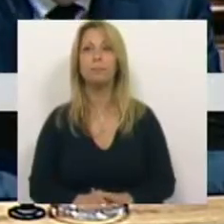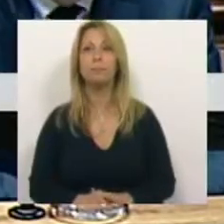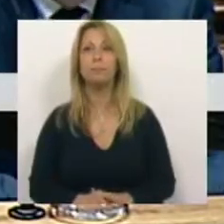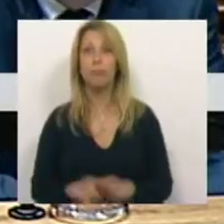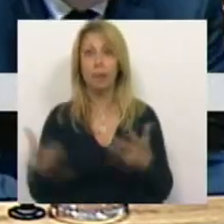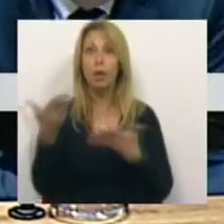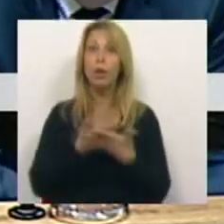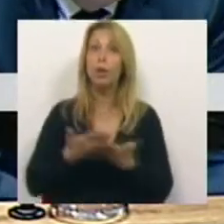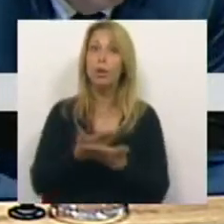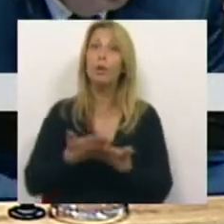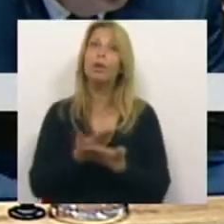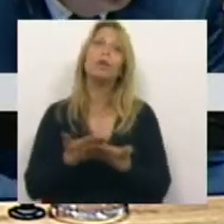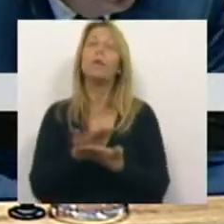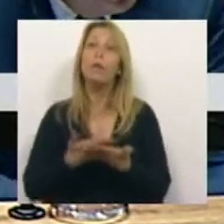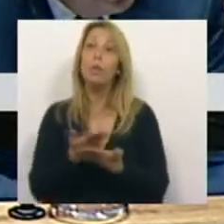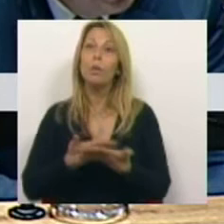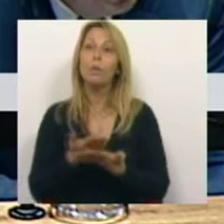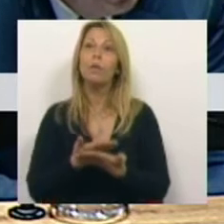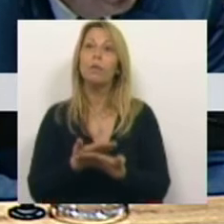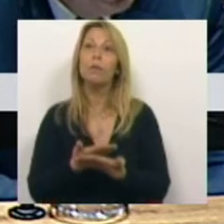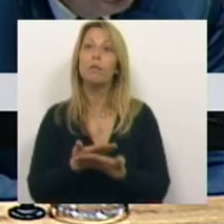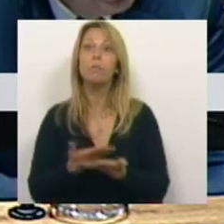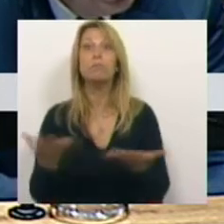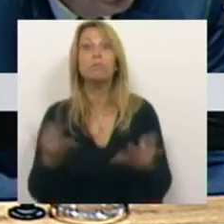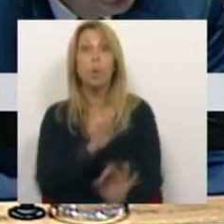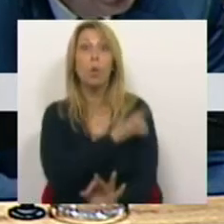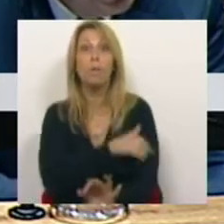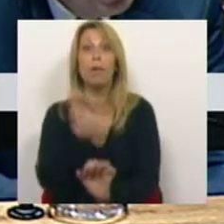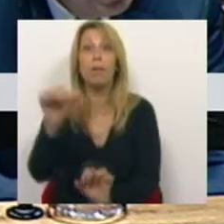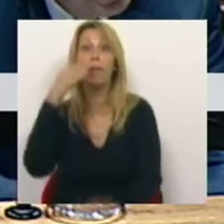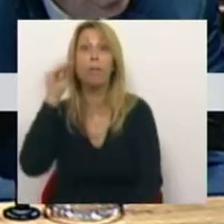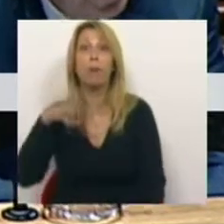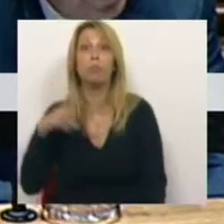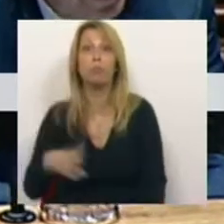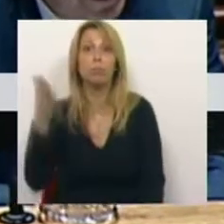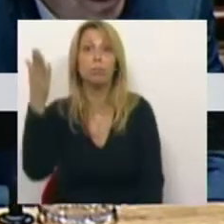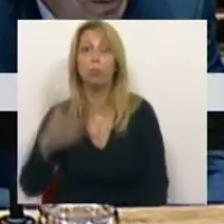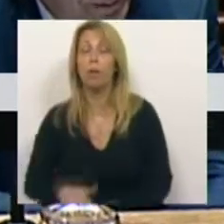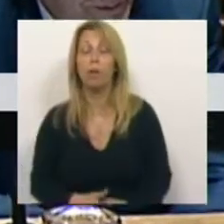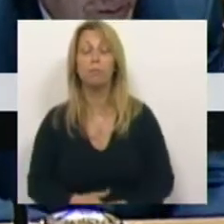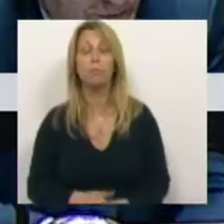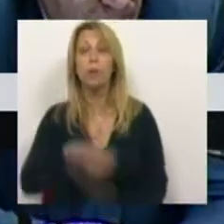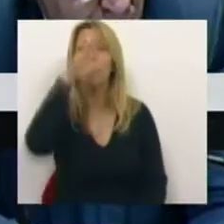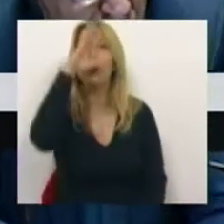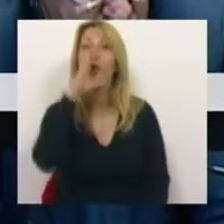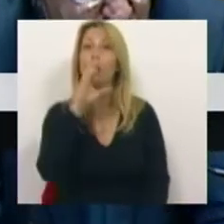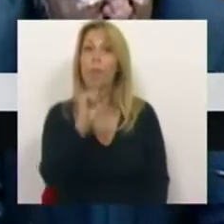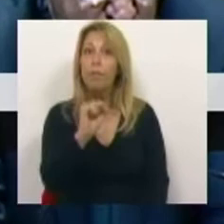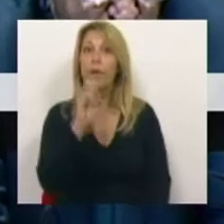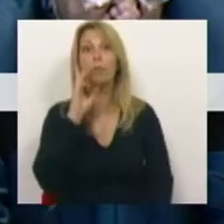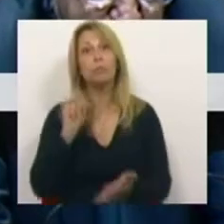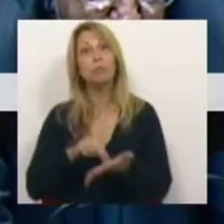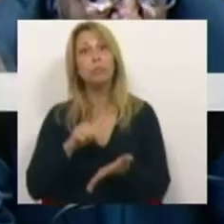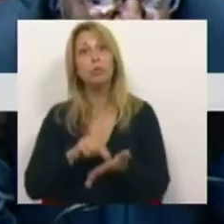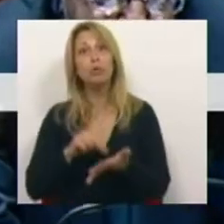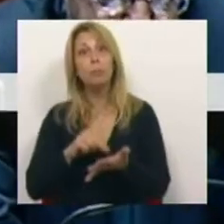as negociações são da competência do Banco de Portugal. O Governo aguarda o